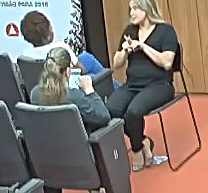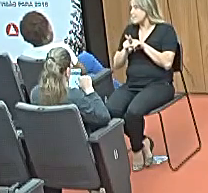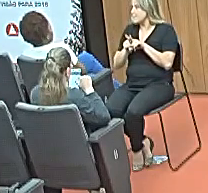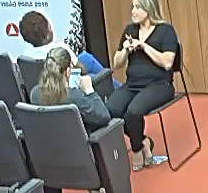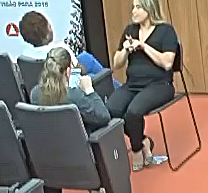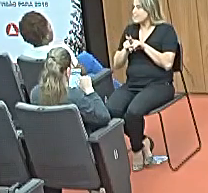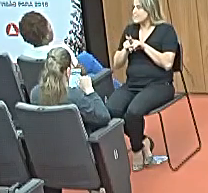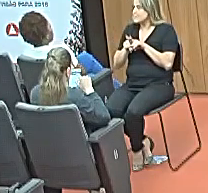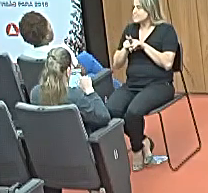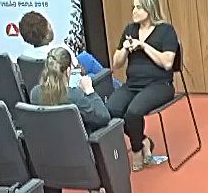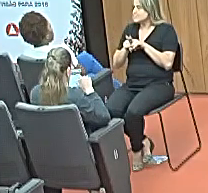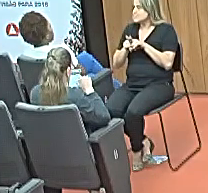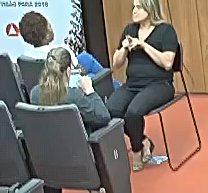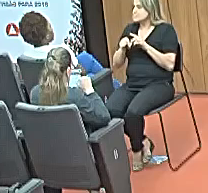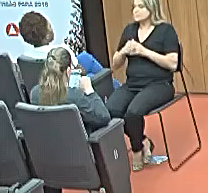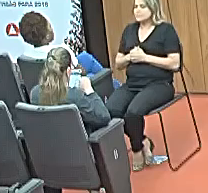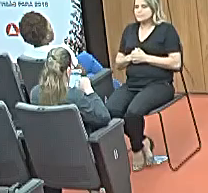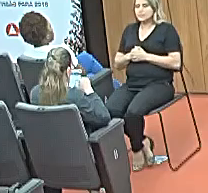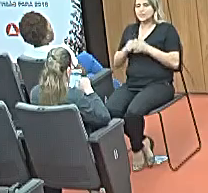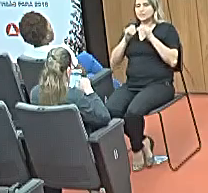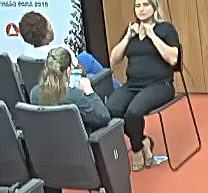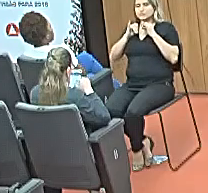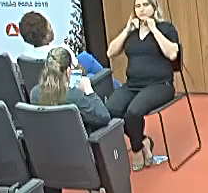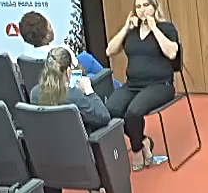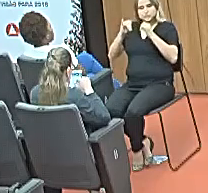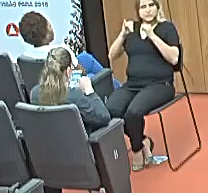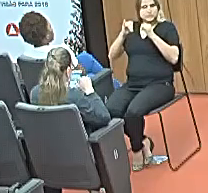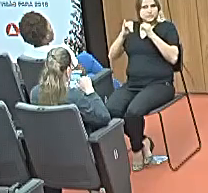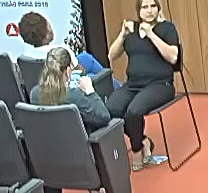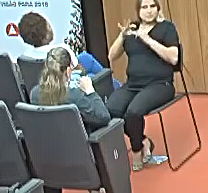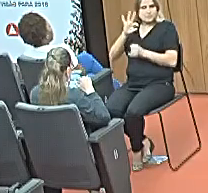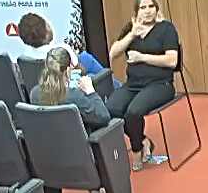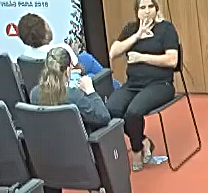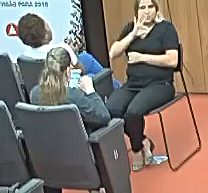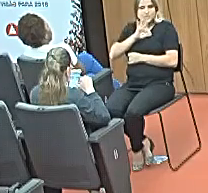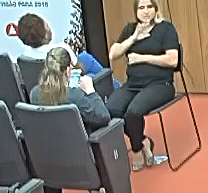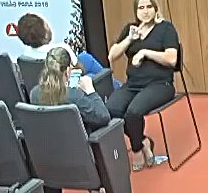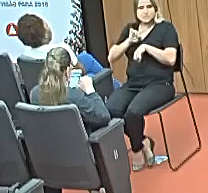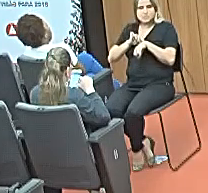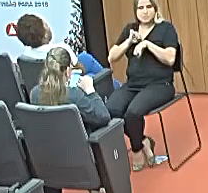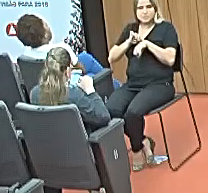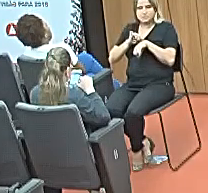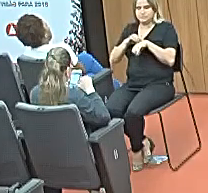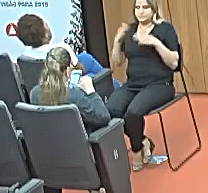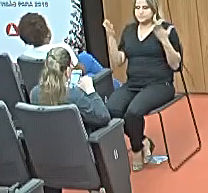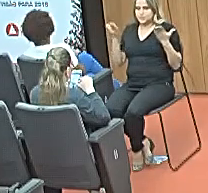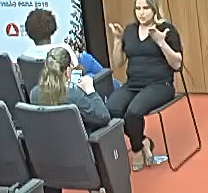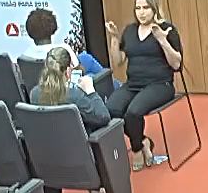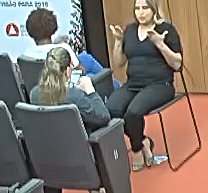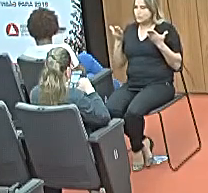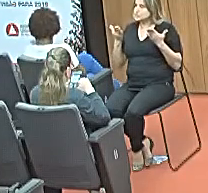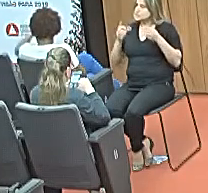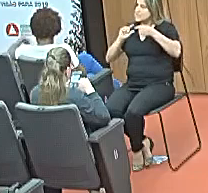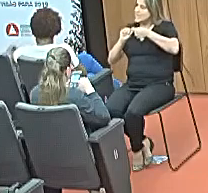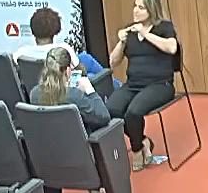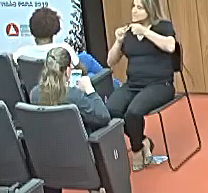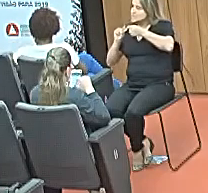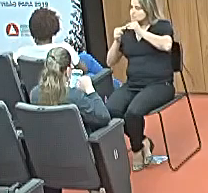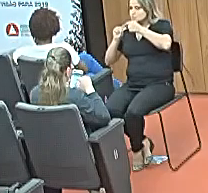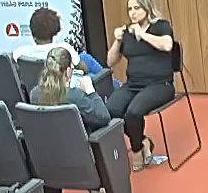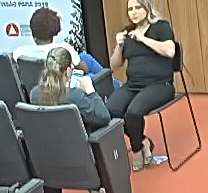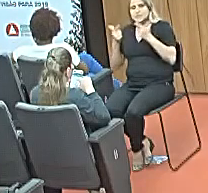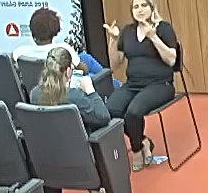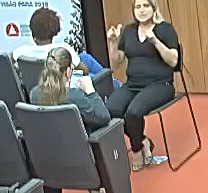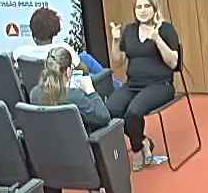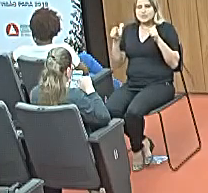foi dito até pela autoridade lá no momento que é hoje em termos de estrutura não tem condições de realizar